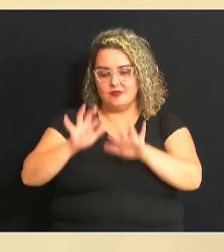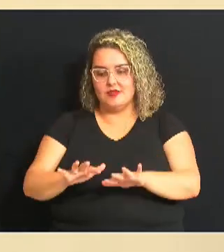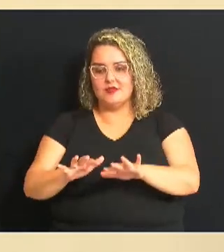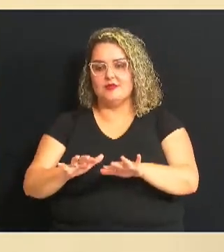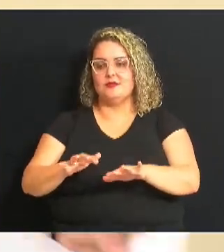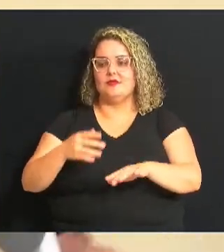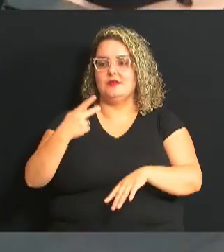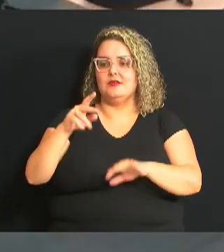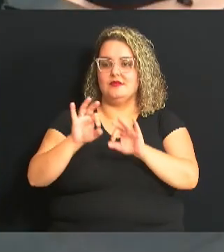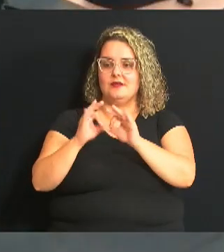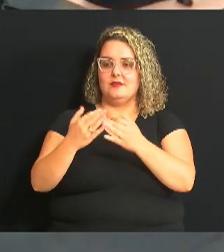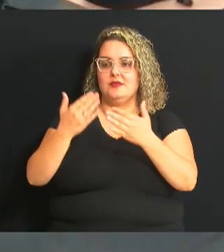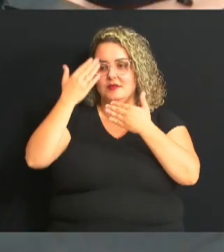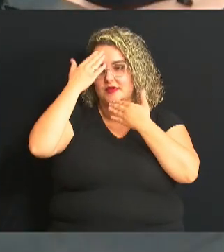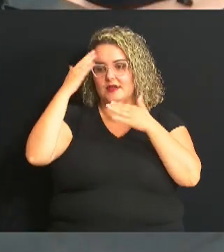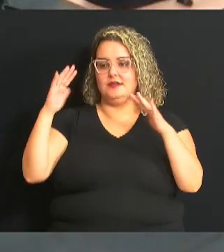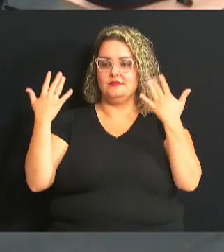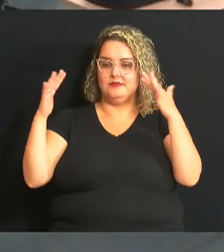Muito obrigado.